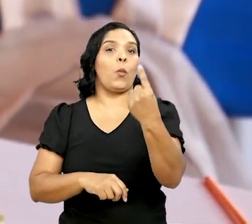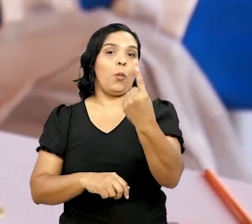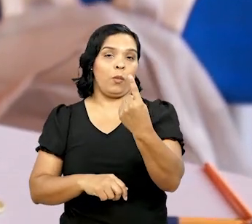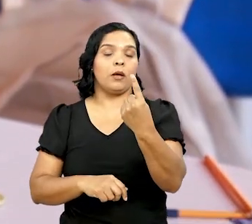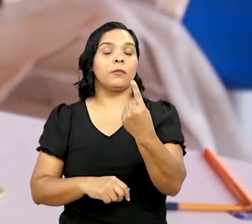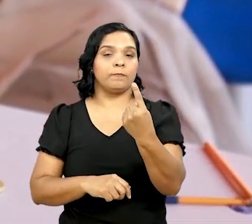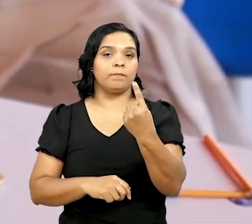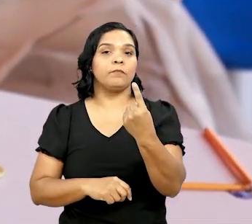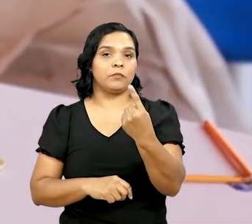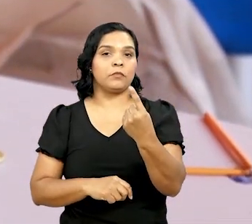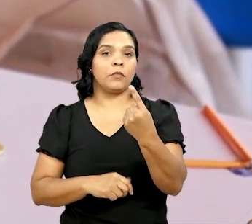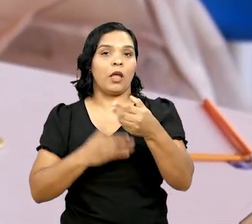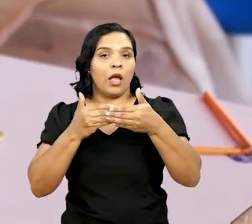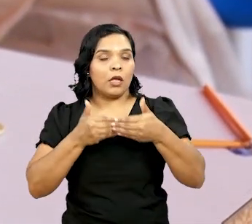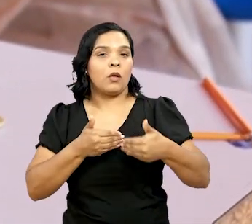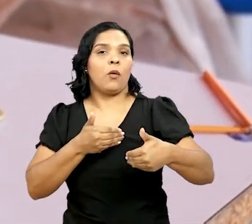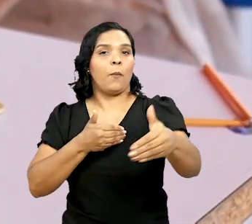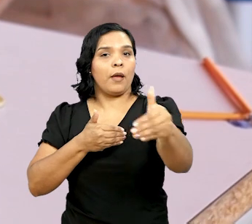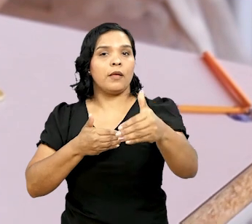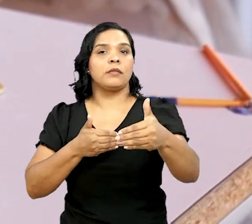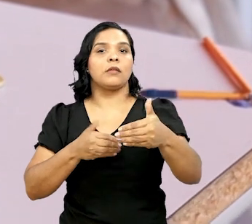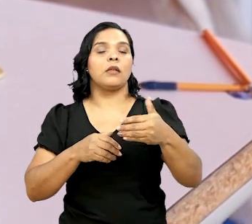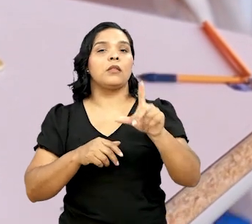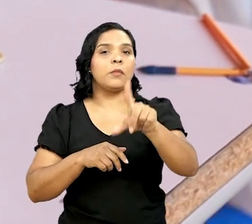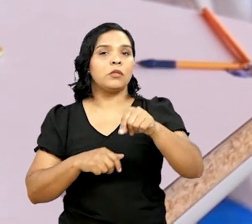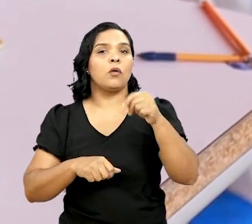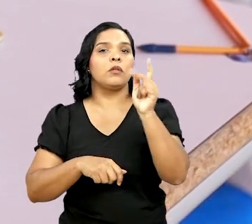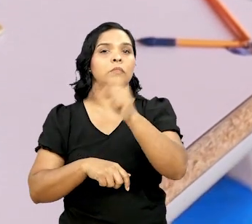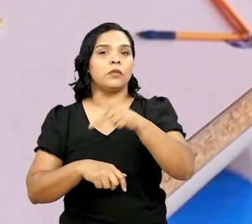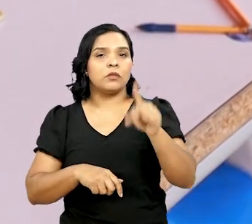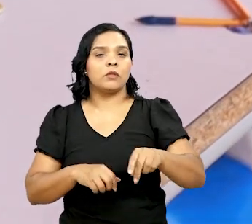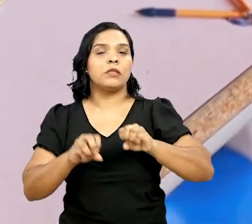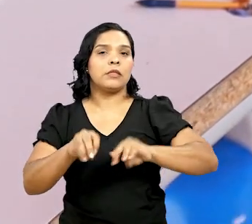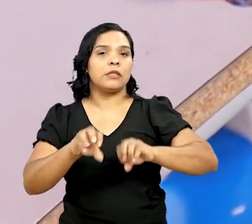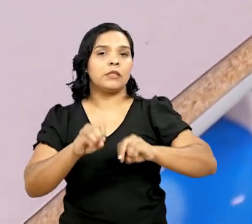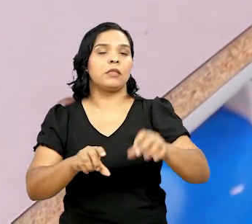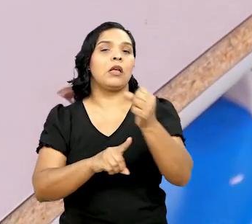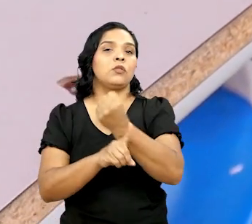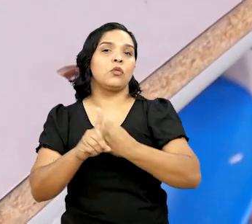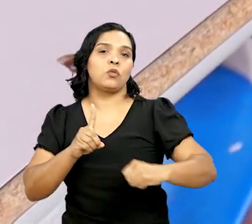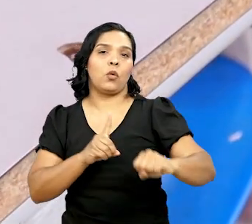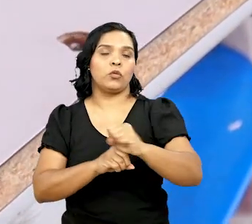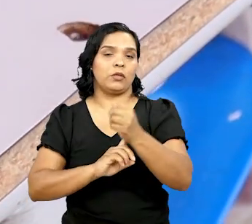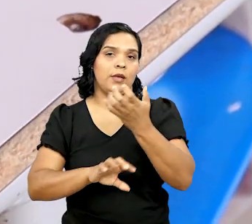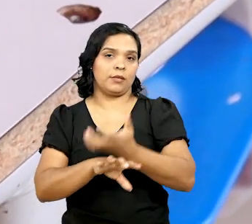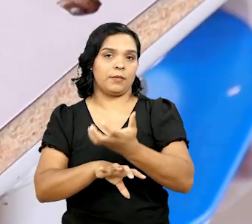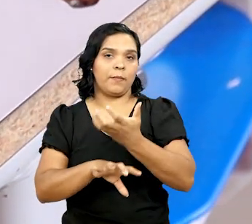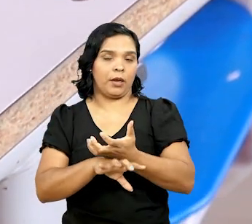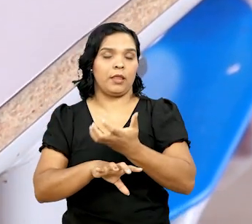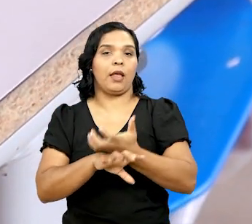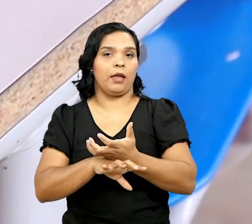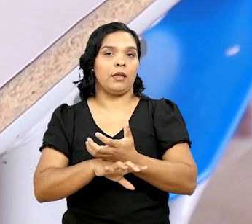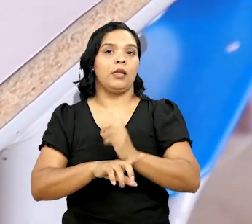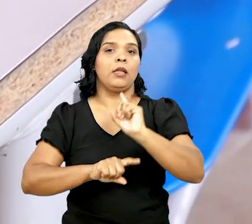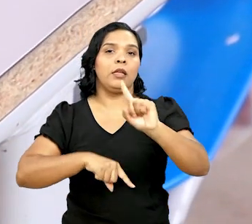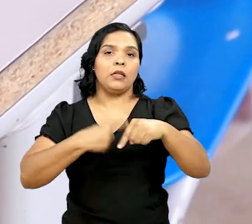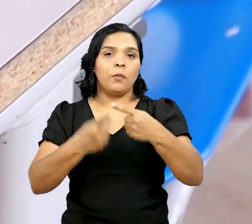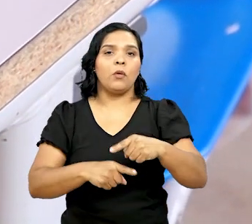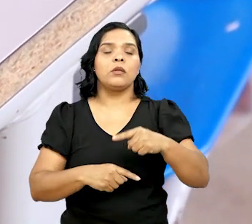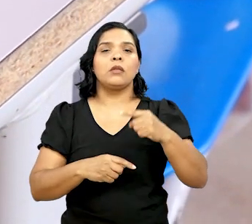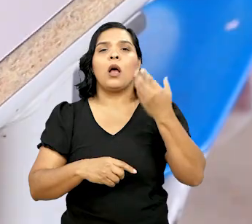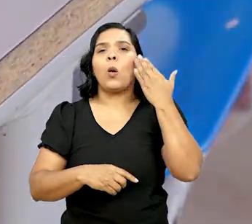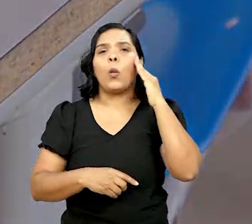gente escolhe uma especificamente e aí a gente parte para campo e escolhe professores que ministram a disciplina de sociologia. E aí a gente